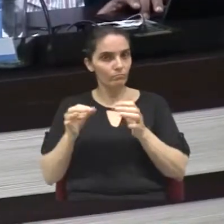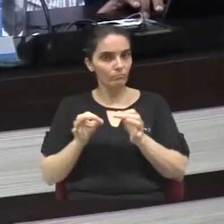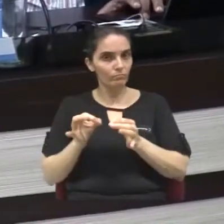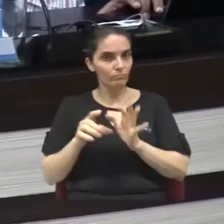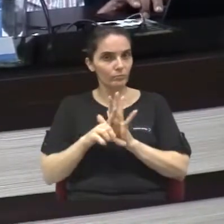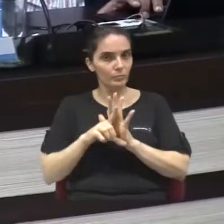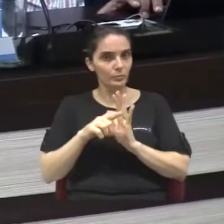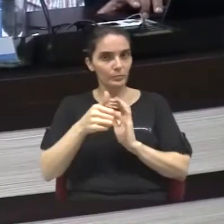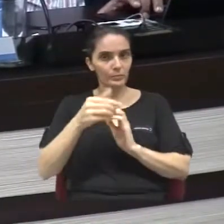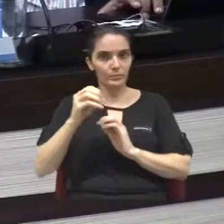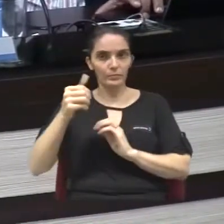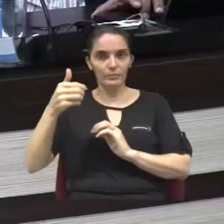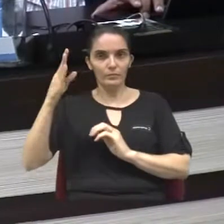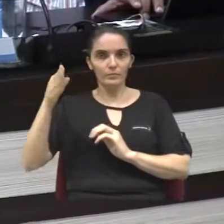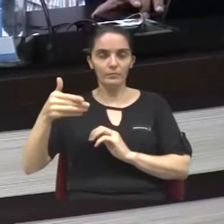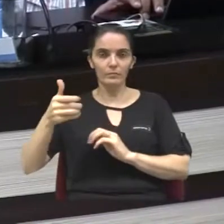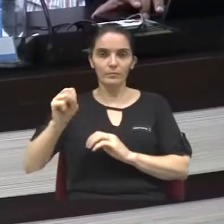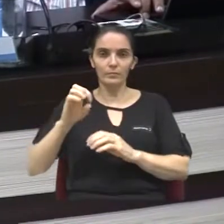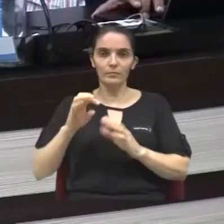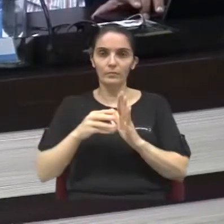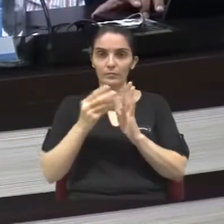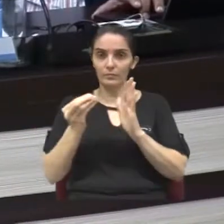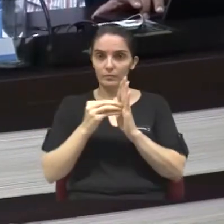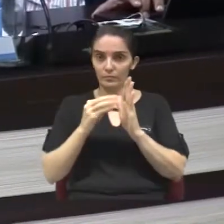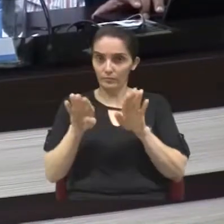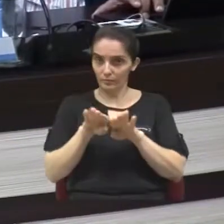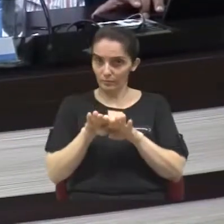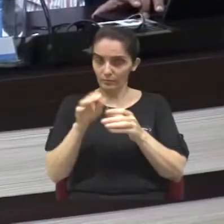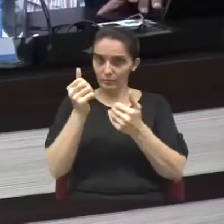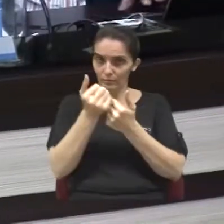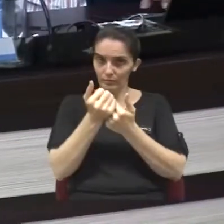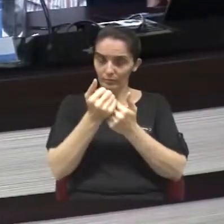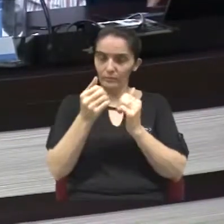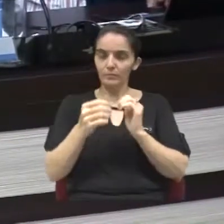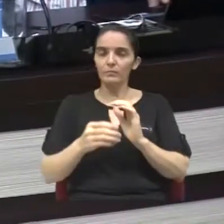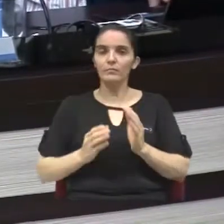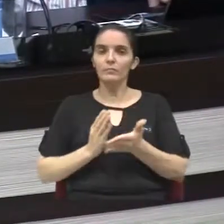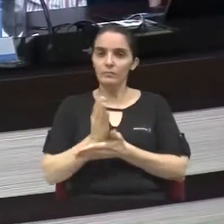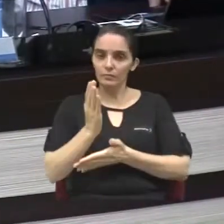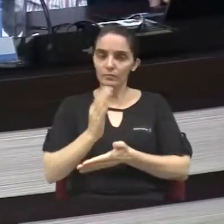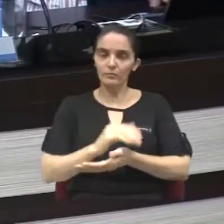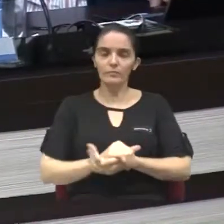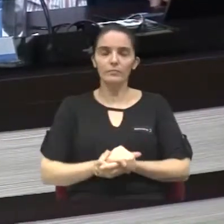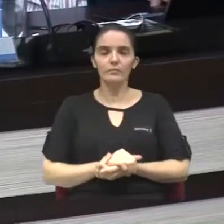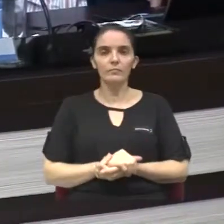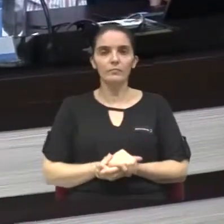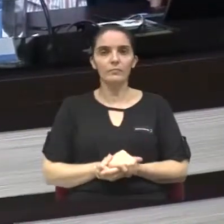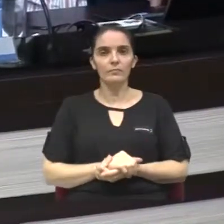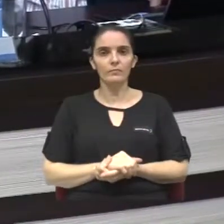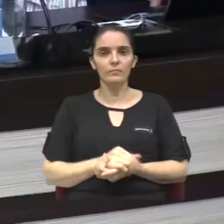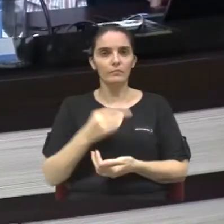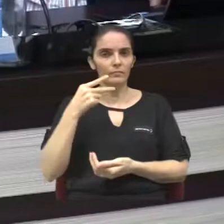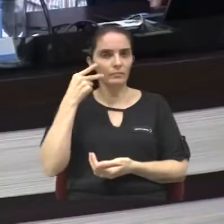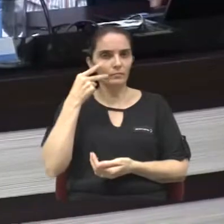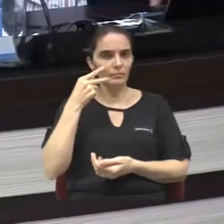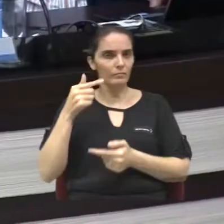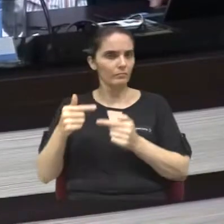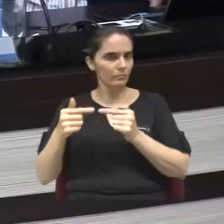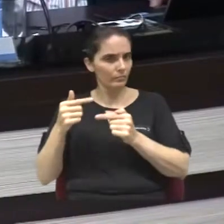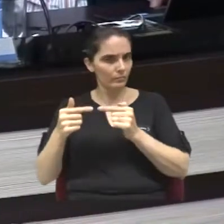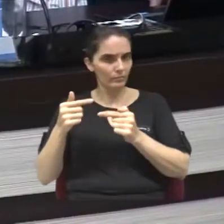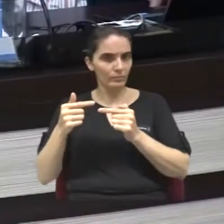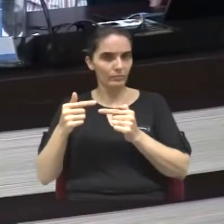de lei 101/18, com as emendas e subemendas aprovadas. Algum vereador deseja